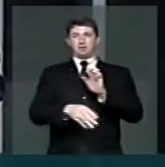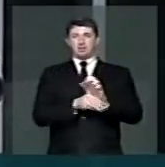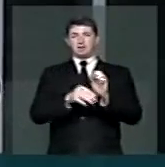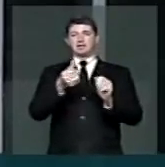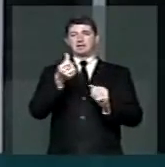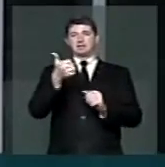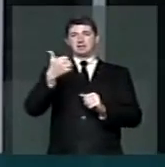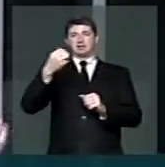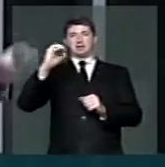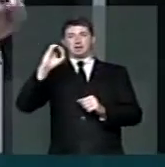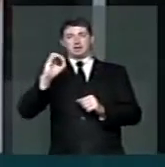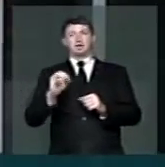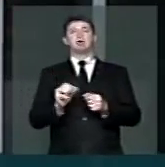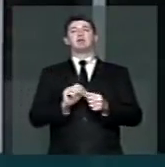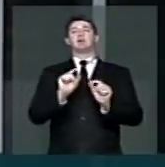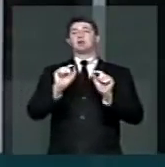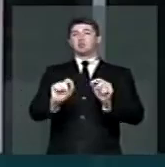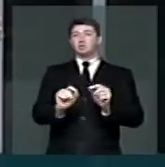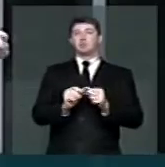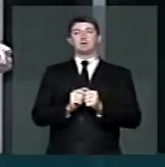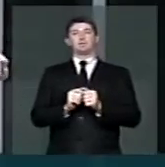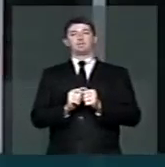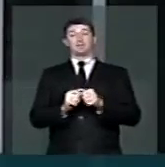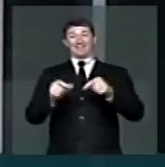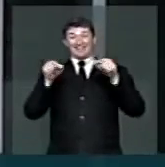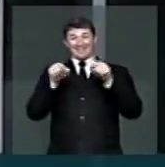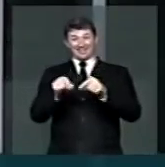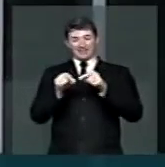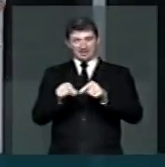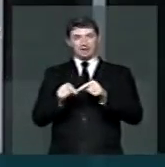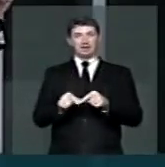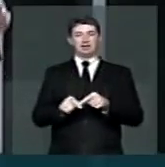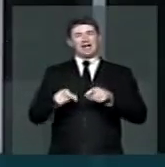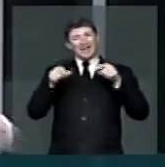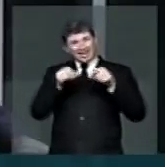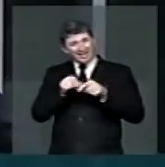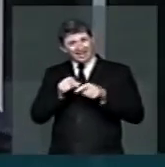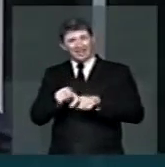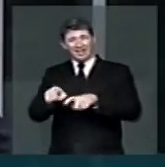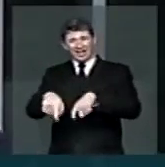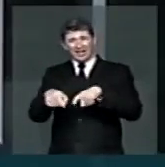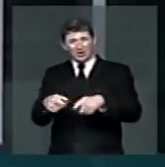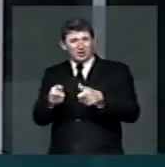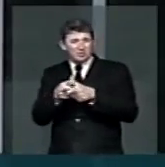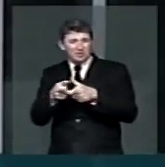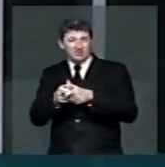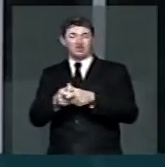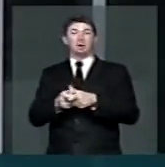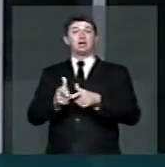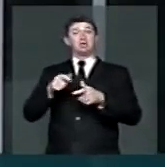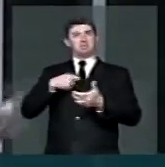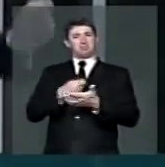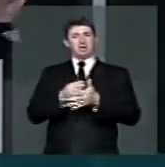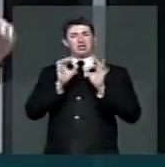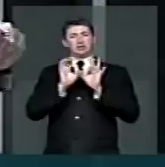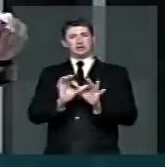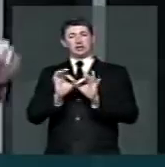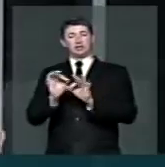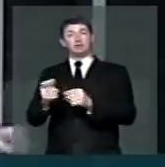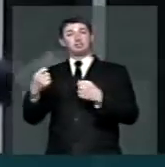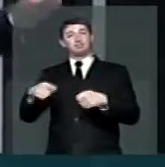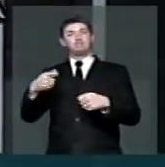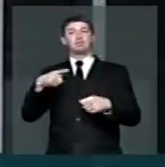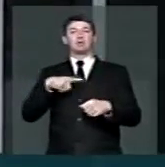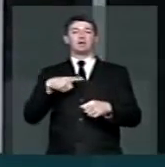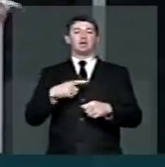Emendas como, por exemplo, que faz com que aqueles pequenos, os micros e pequenos agricultores que estejam adimplentes pudessem ter